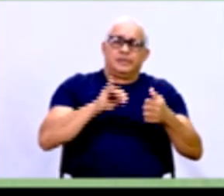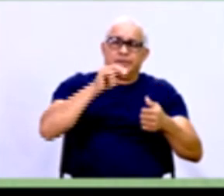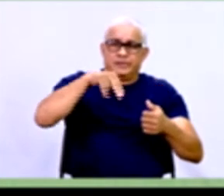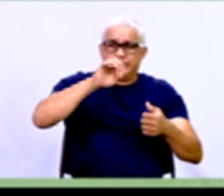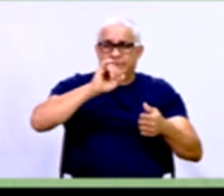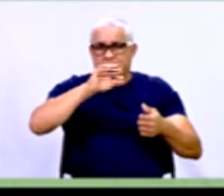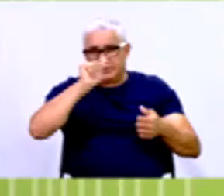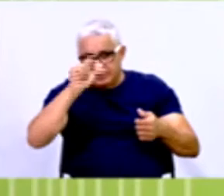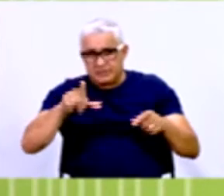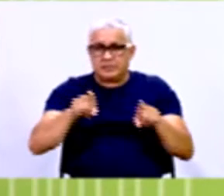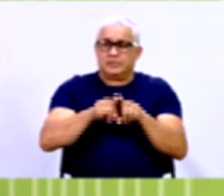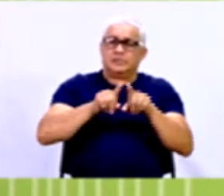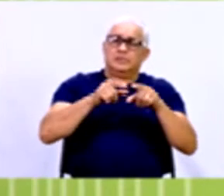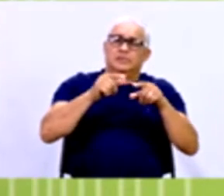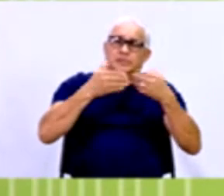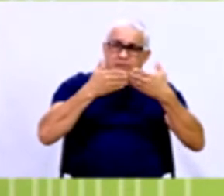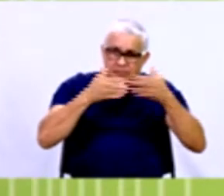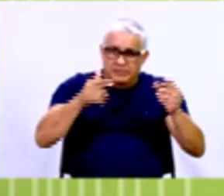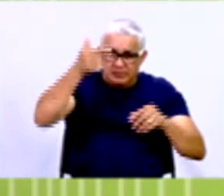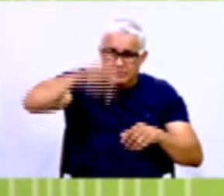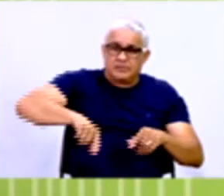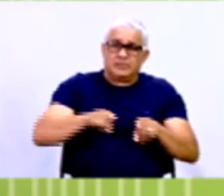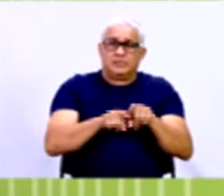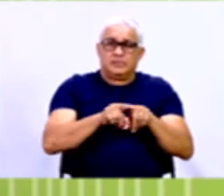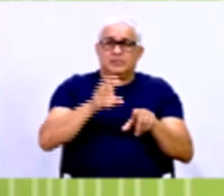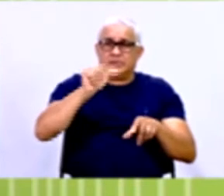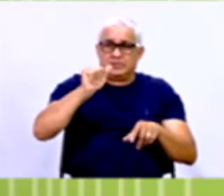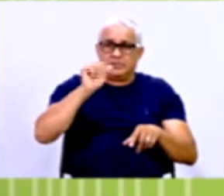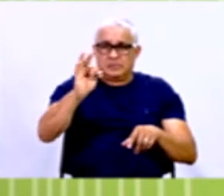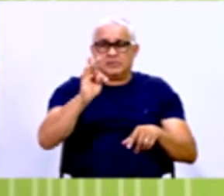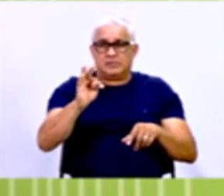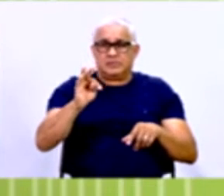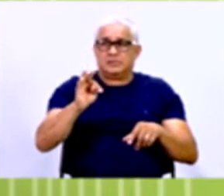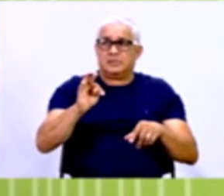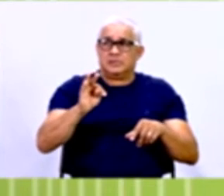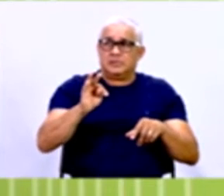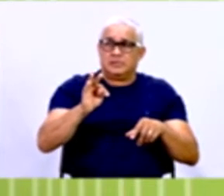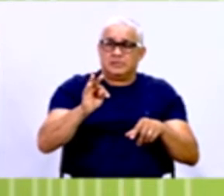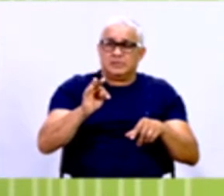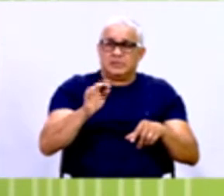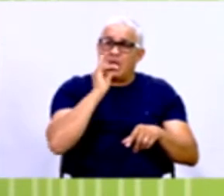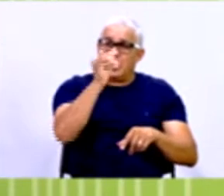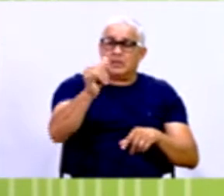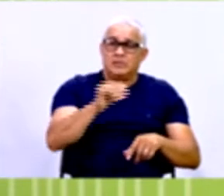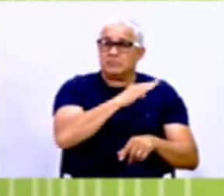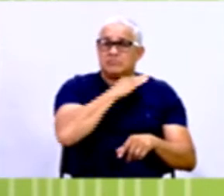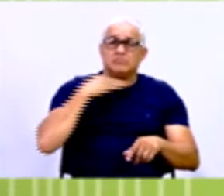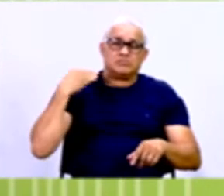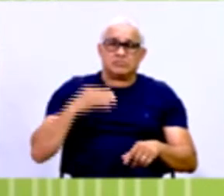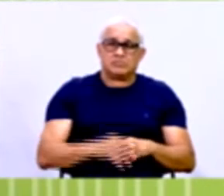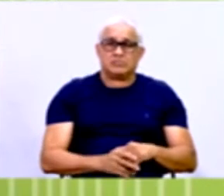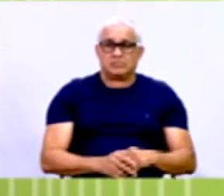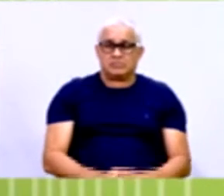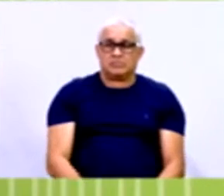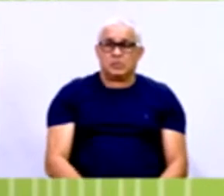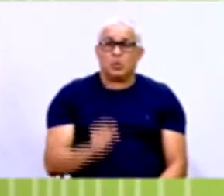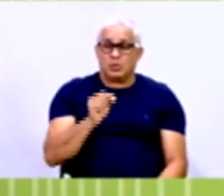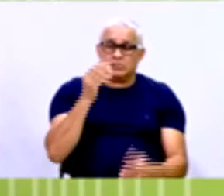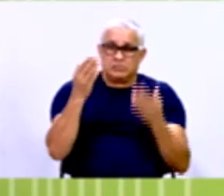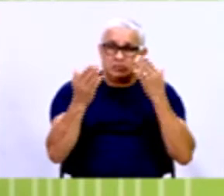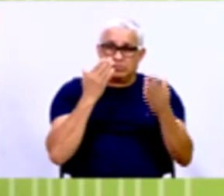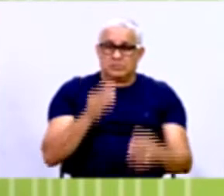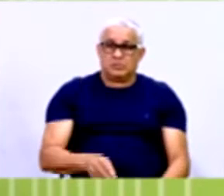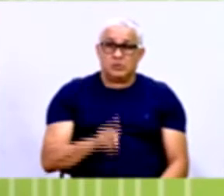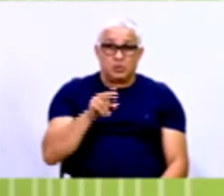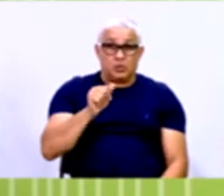reabertura e aí o CAT de comunicação de óbito, certo? Como eu falei para vocês, o interessante analisar jamais